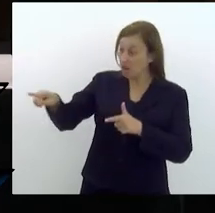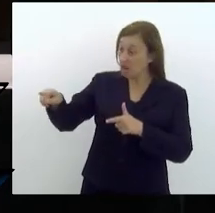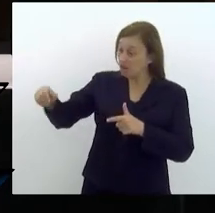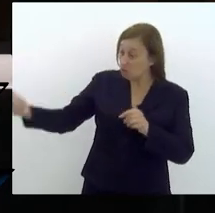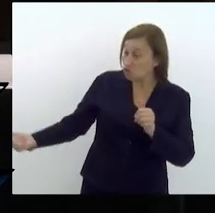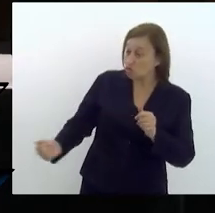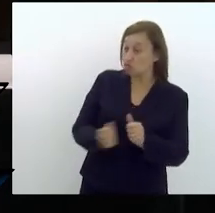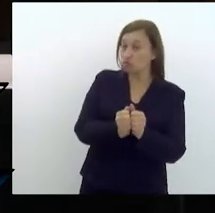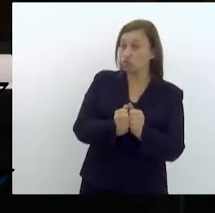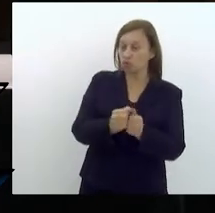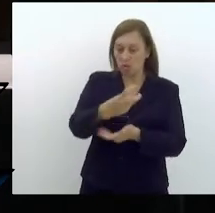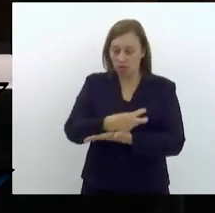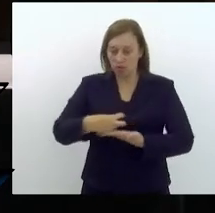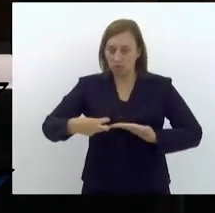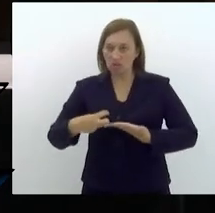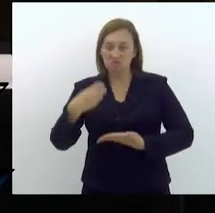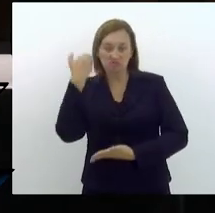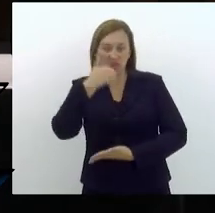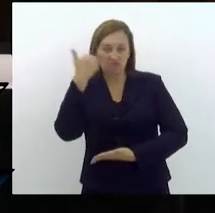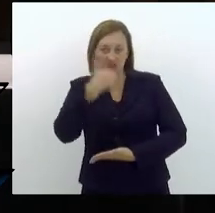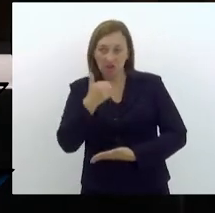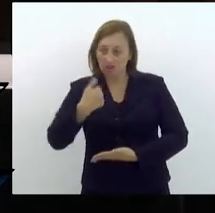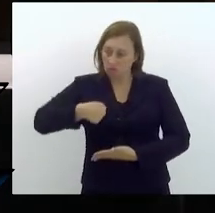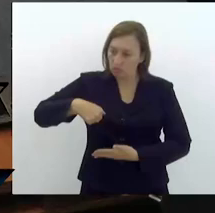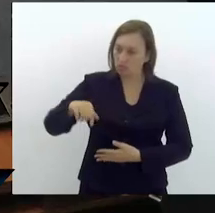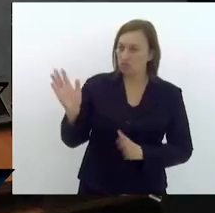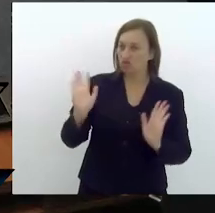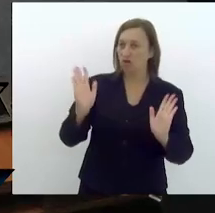daquele malandro fui